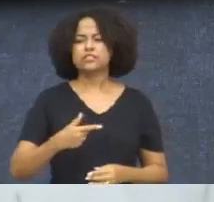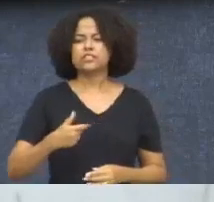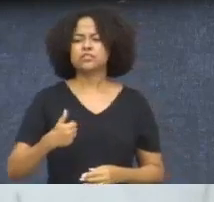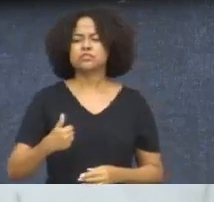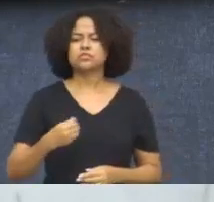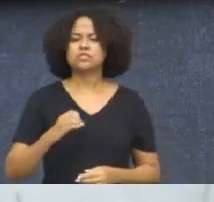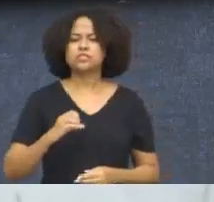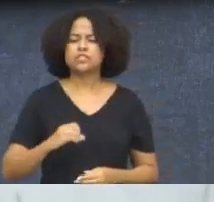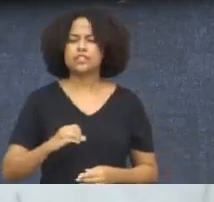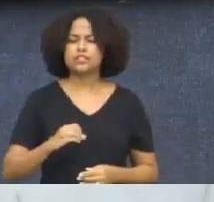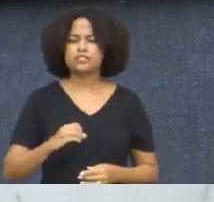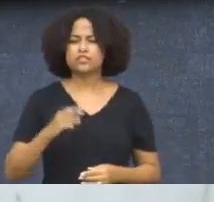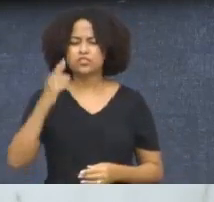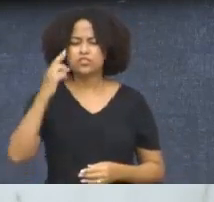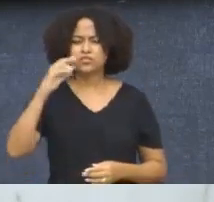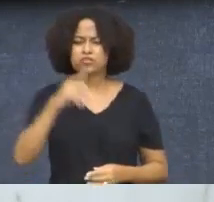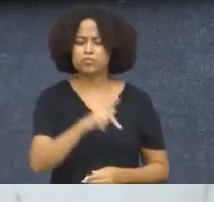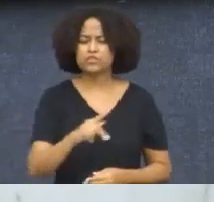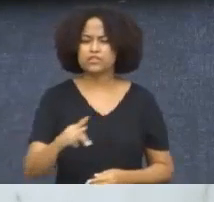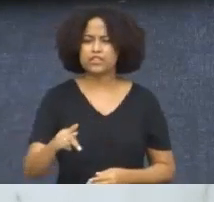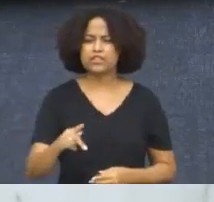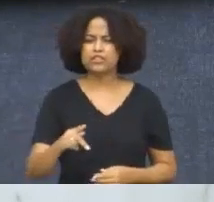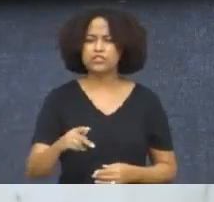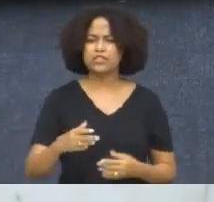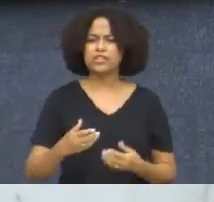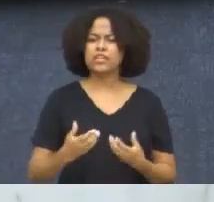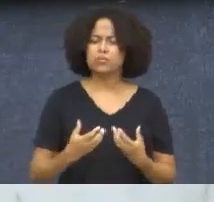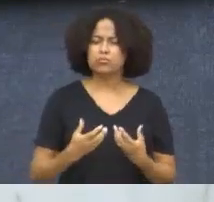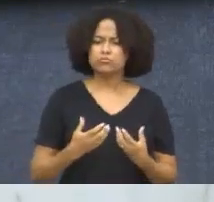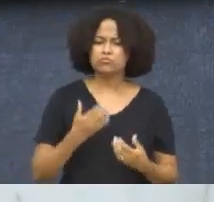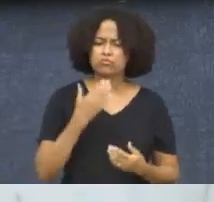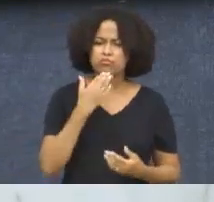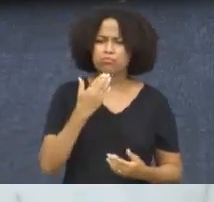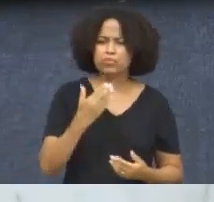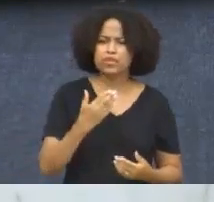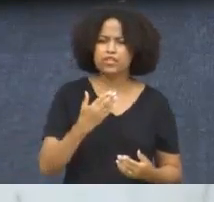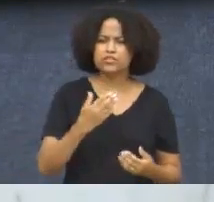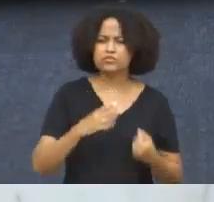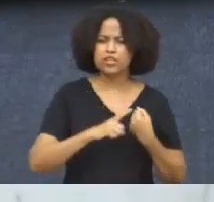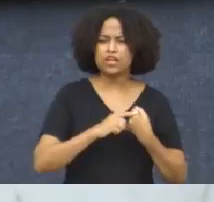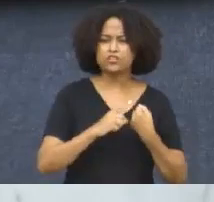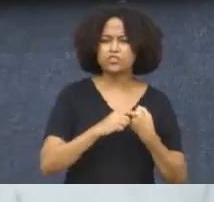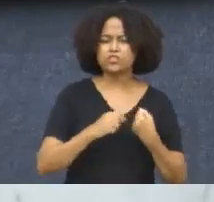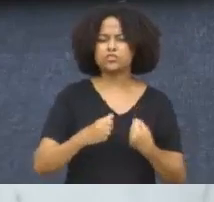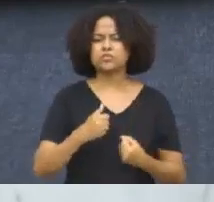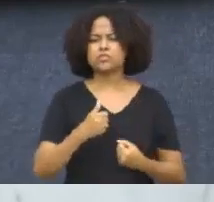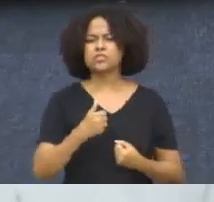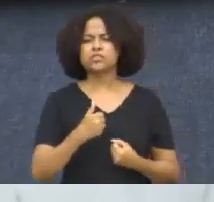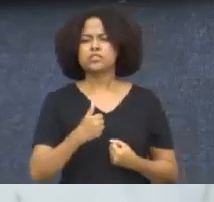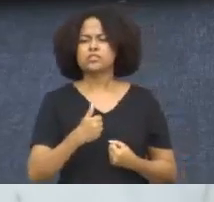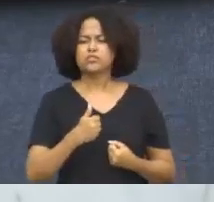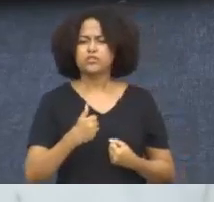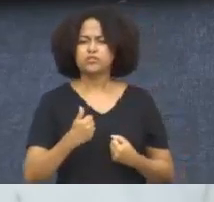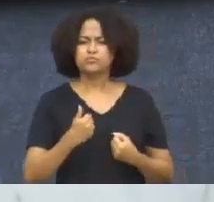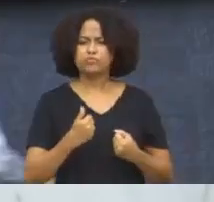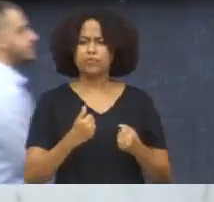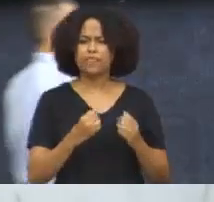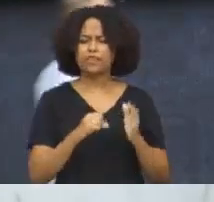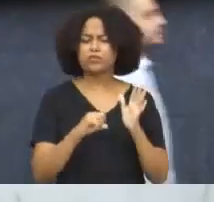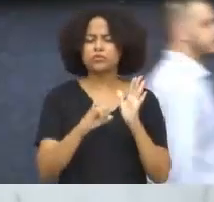310/2023. Senhor presidente, requeiro a Vossa Excelência, nos termos do artigo 135, inciso